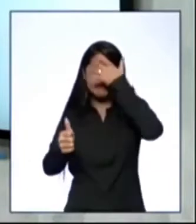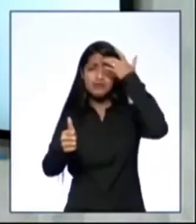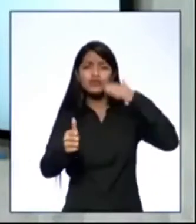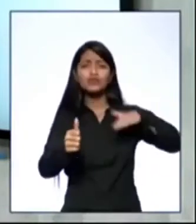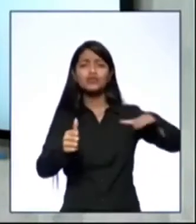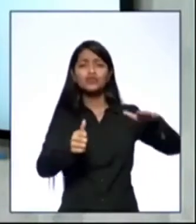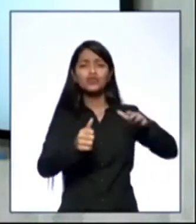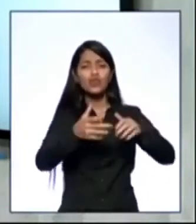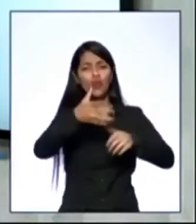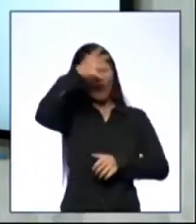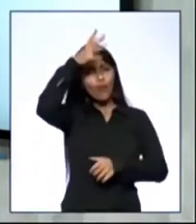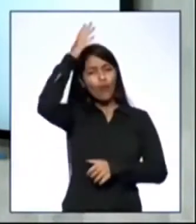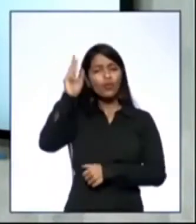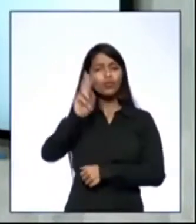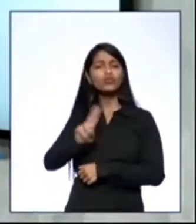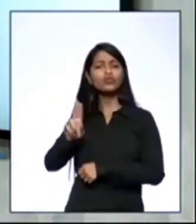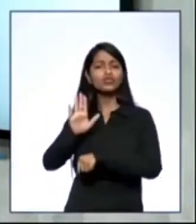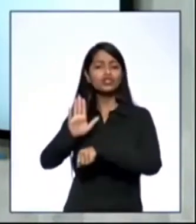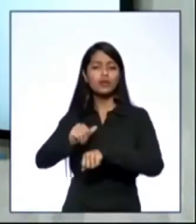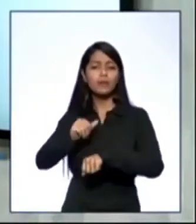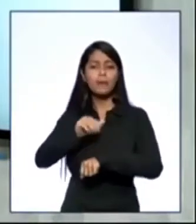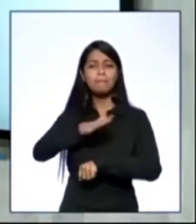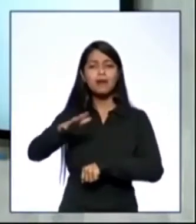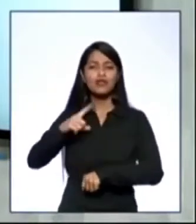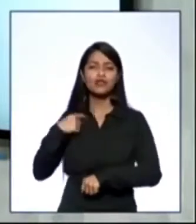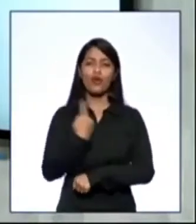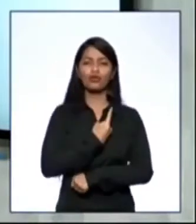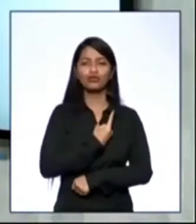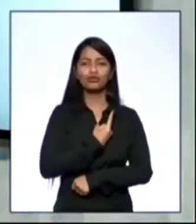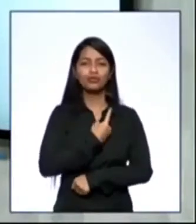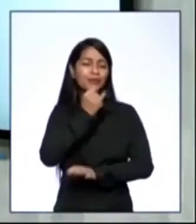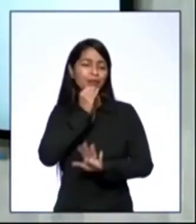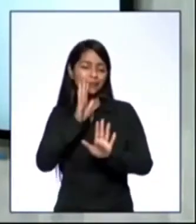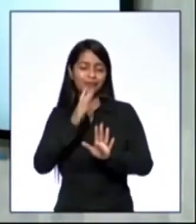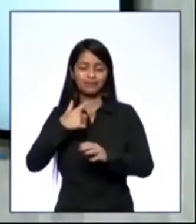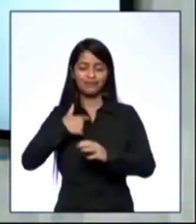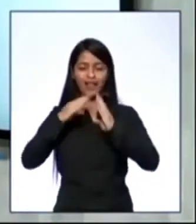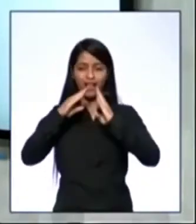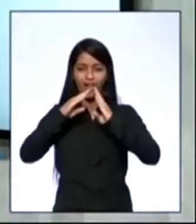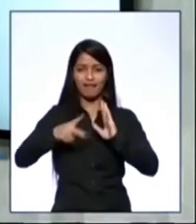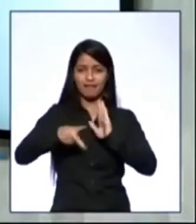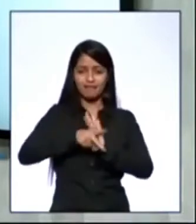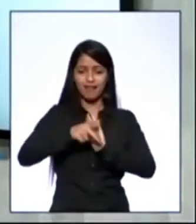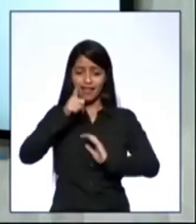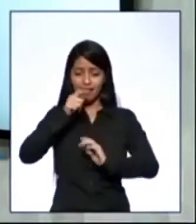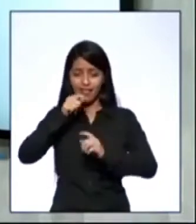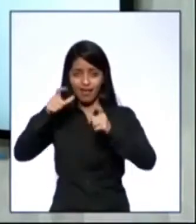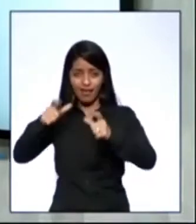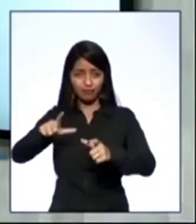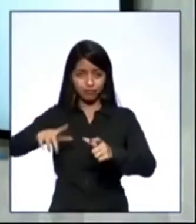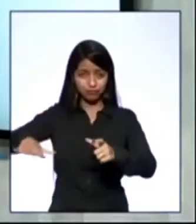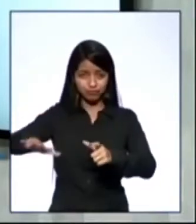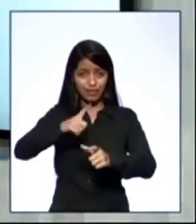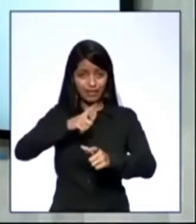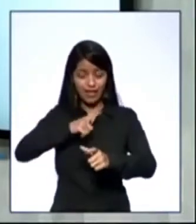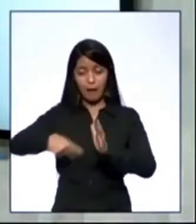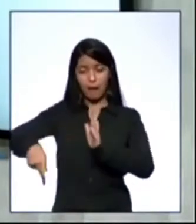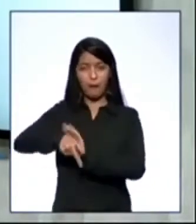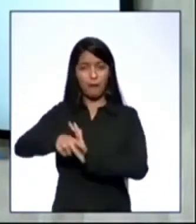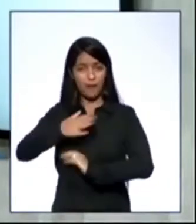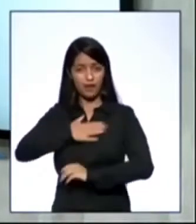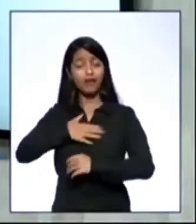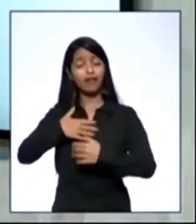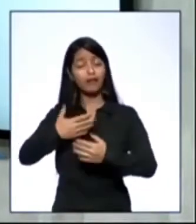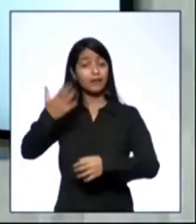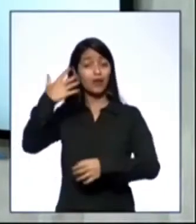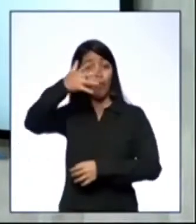nosso mar. Manja, tipo, conquistamos esse mar. Manja um lago, quando uma propriedade tem um lago, é o lago deles. O Mar Mediterrâneo é aqui meu lago. Porque é